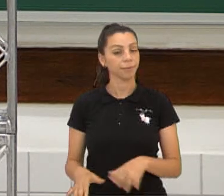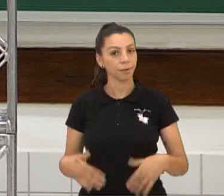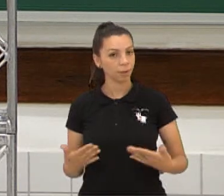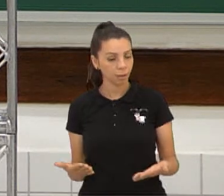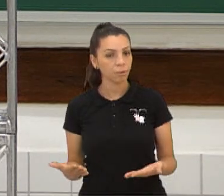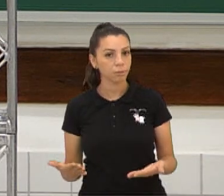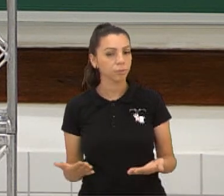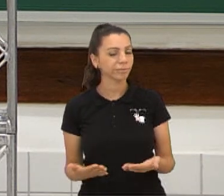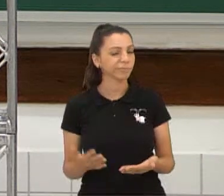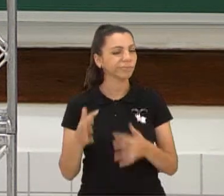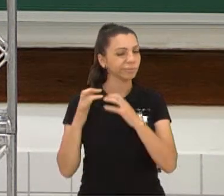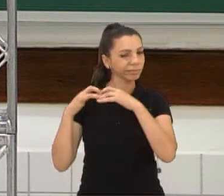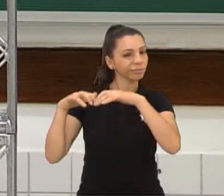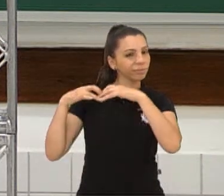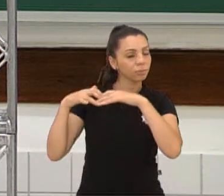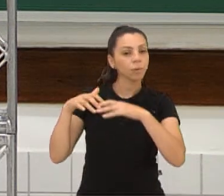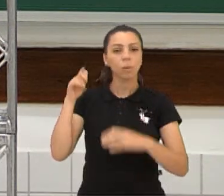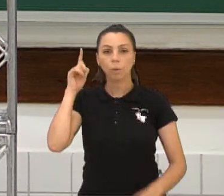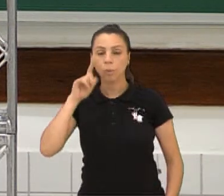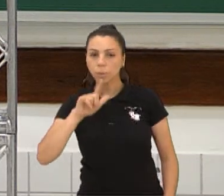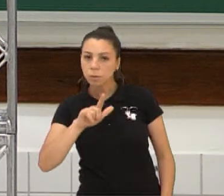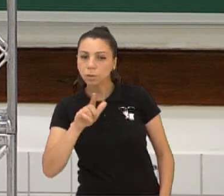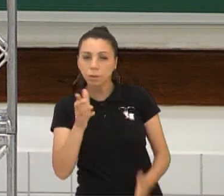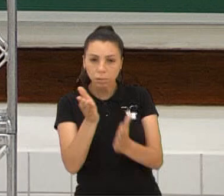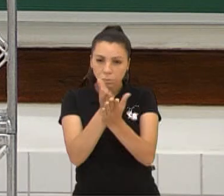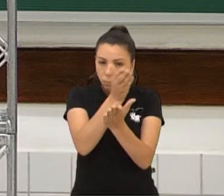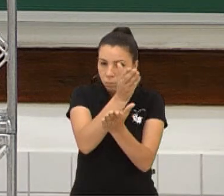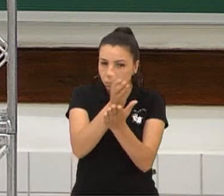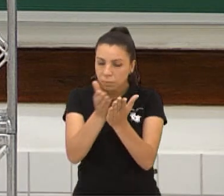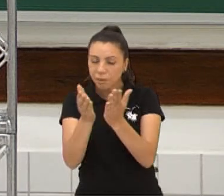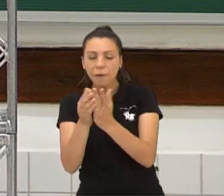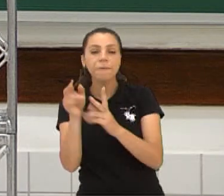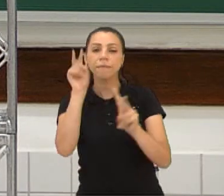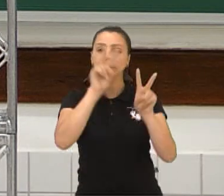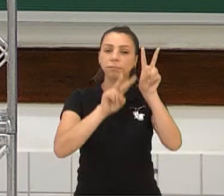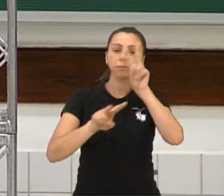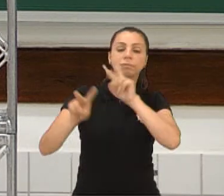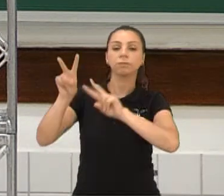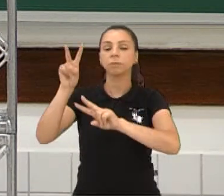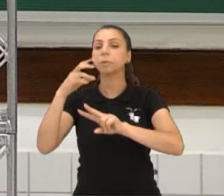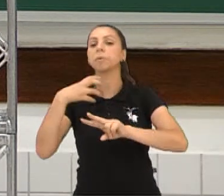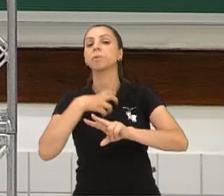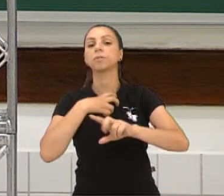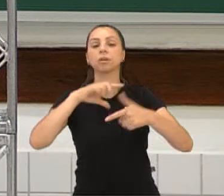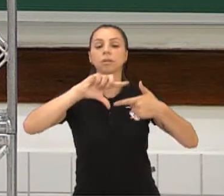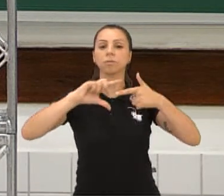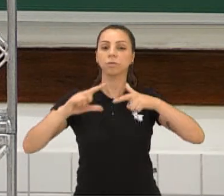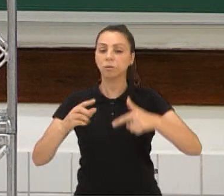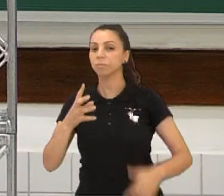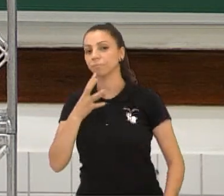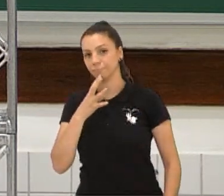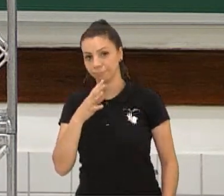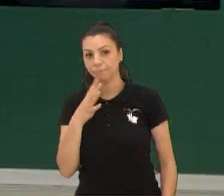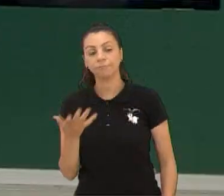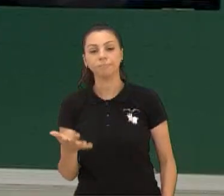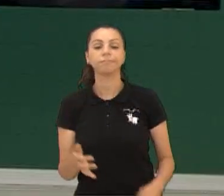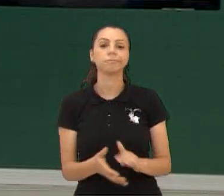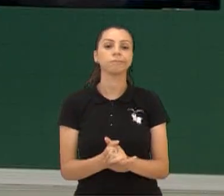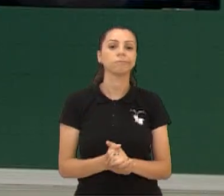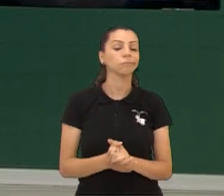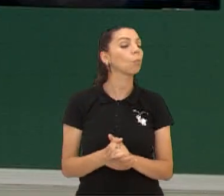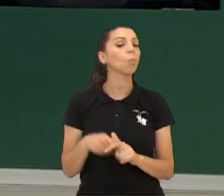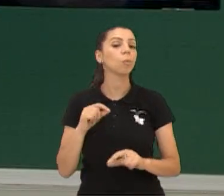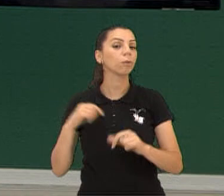E aí? Pensaram? Conseguiram dividir? Conseguiram visualizar as formas geométricas que a gente conhece? Quais são que a gente